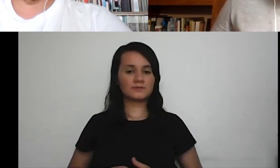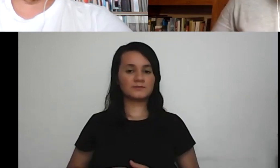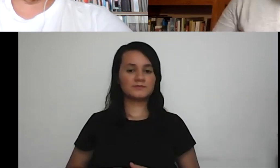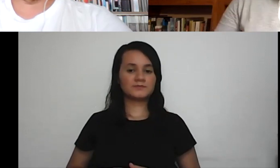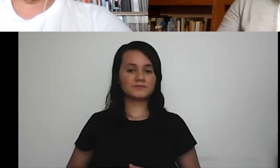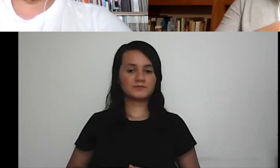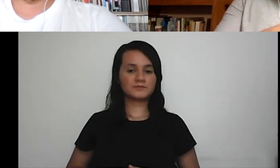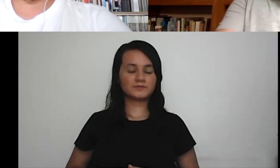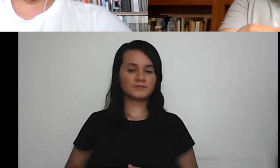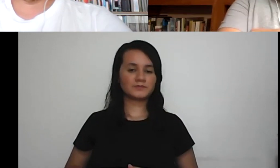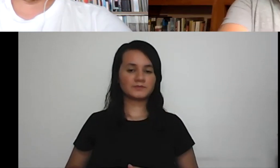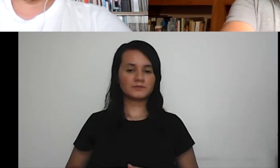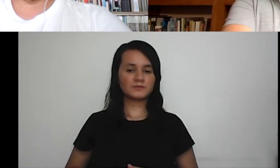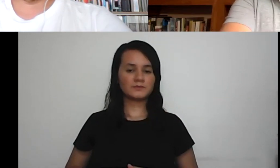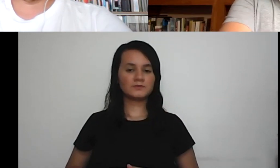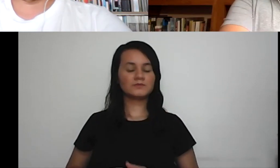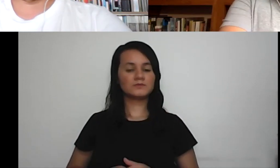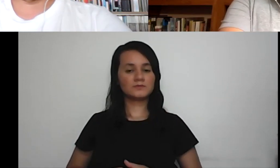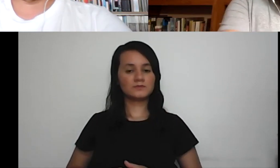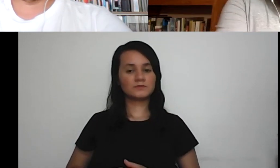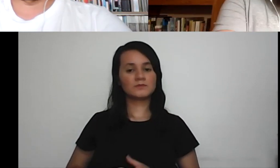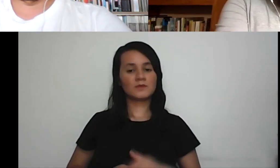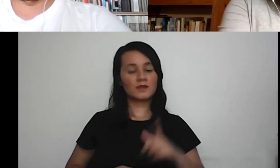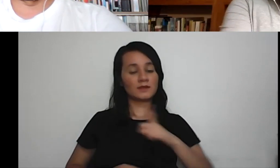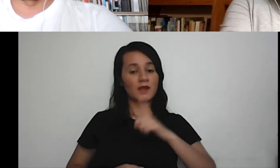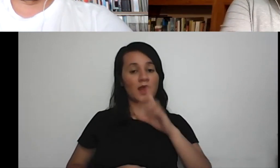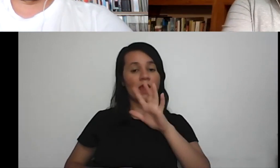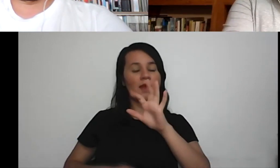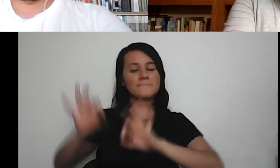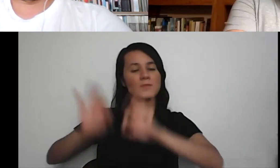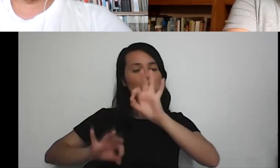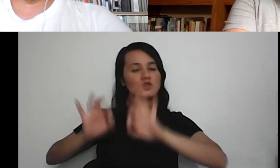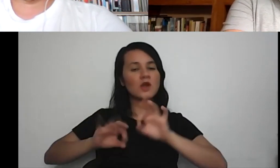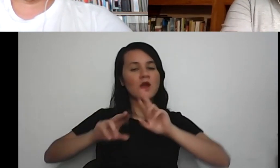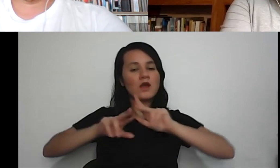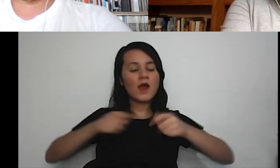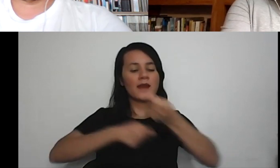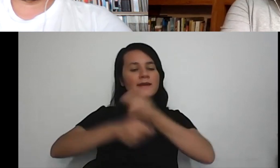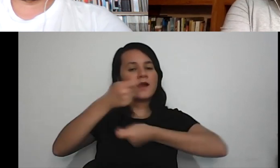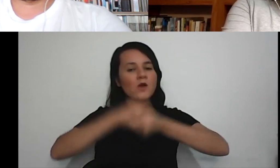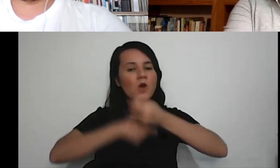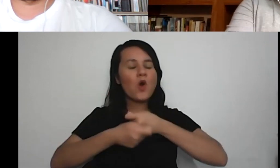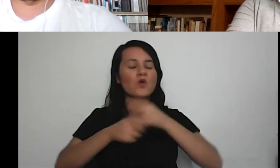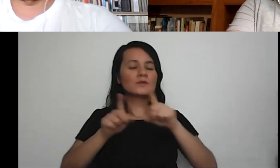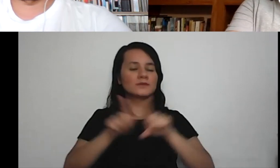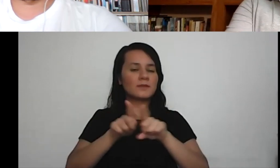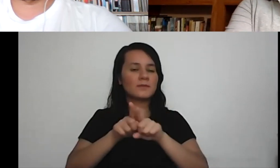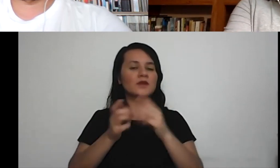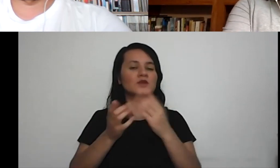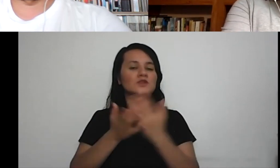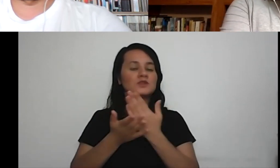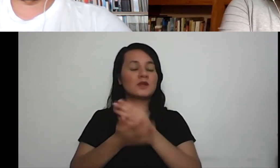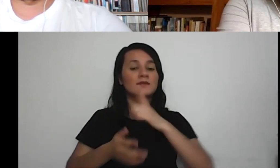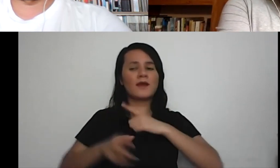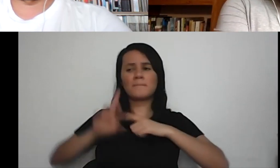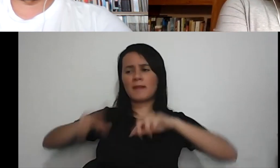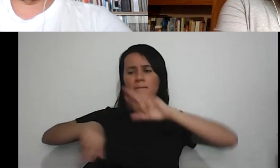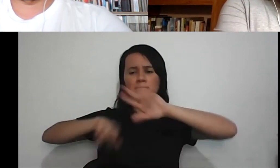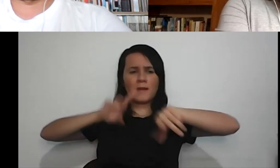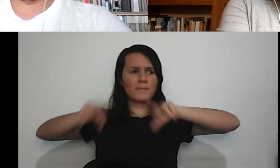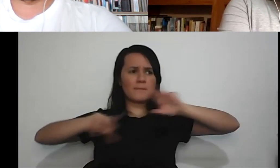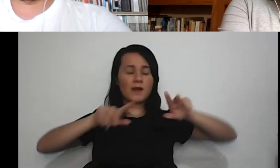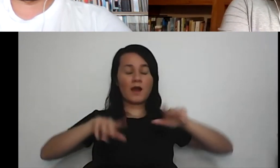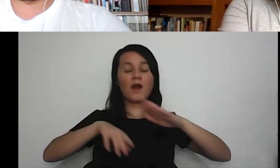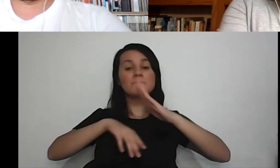muito grande, né, de projeto editorial e também de projeto de negócio, digamos assim. Você tem editoras muito diferentes